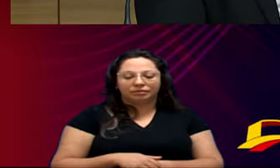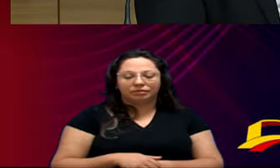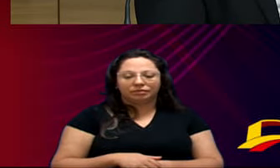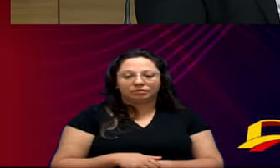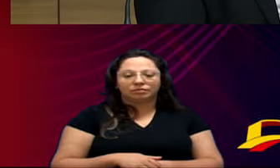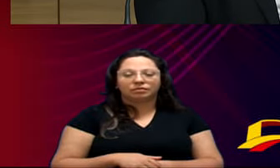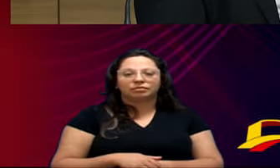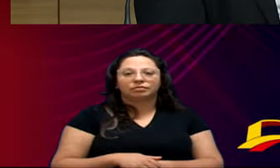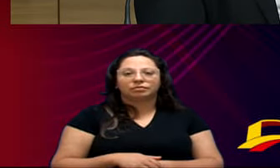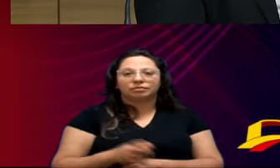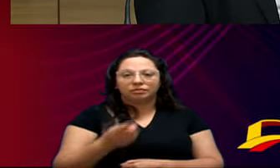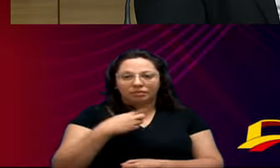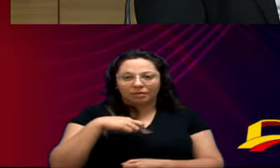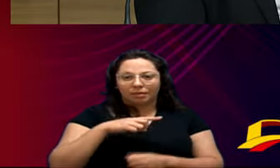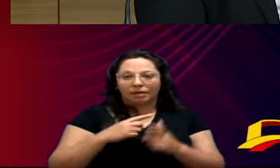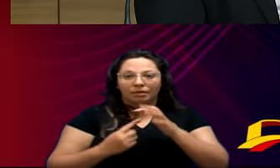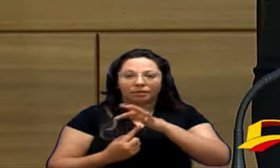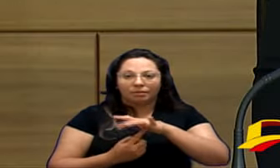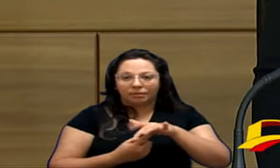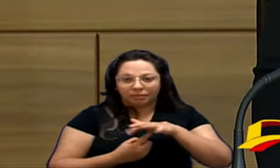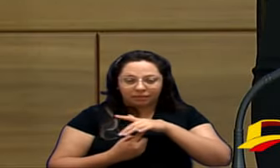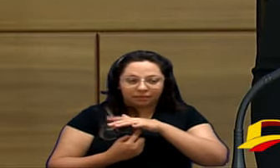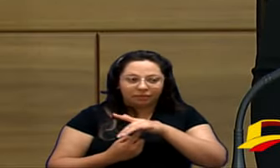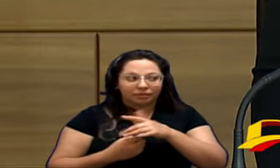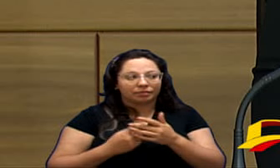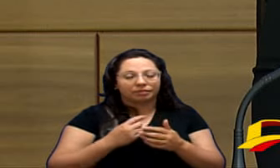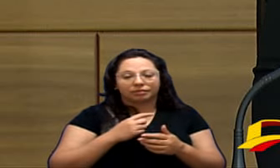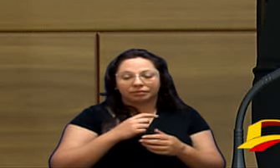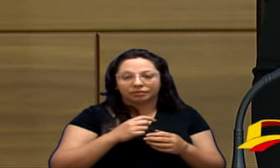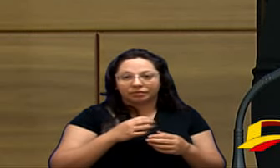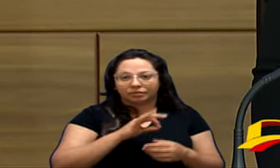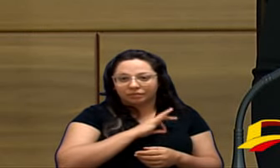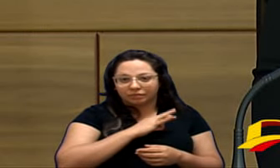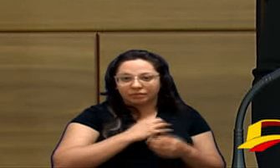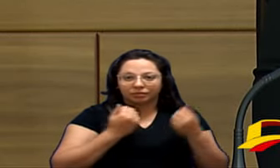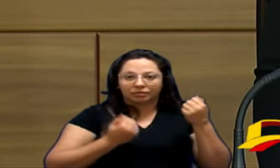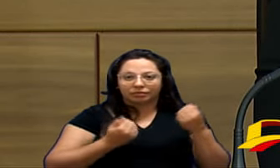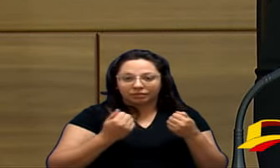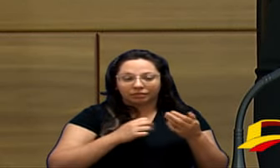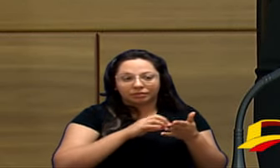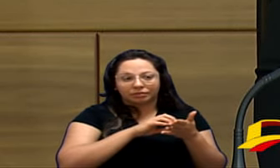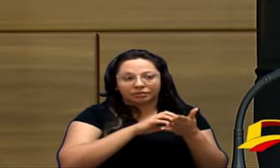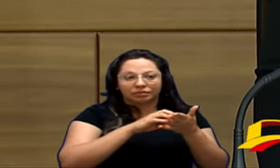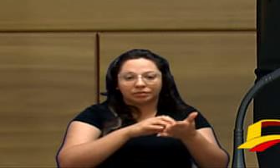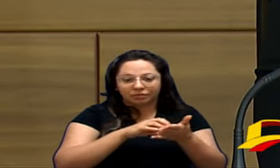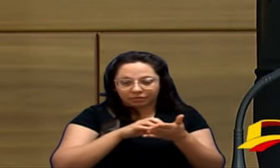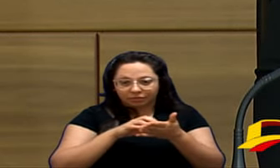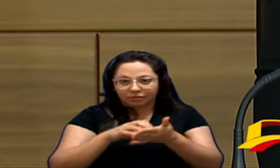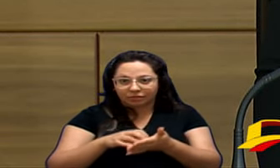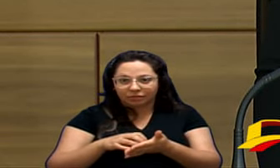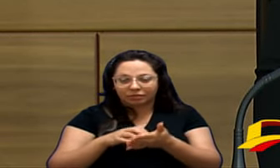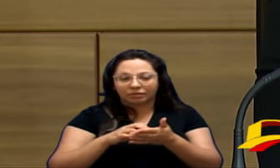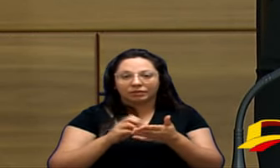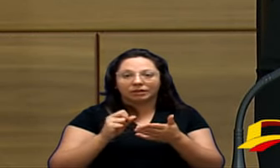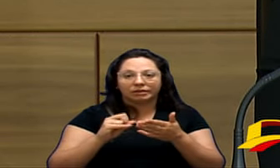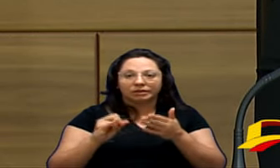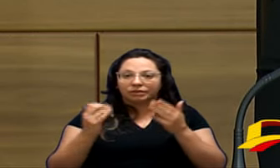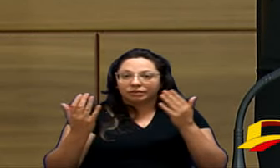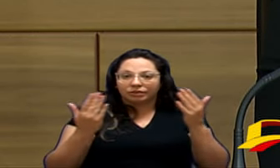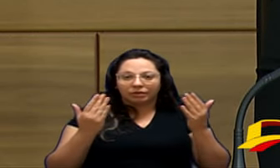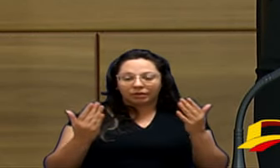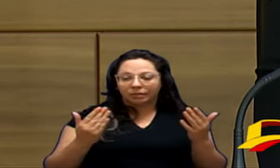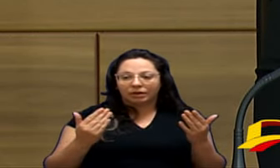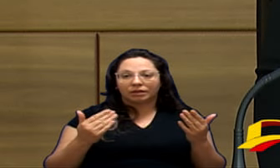Perfeito nós passamos nas praças e nos parques né mas diante desse universo comparado a uma média de